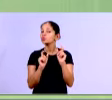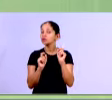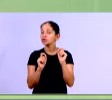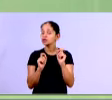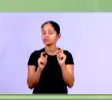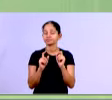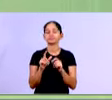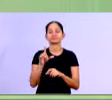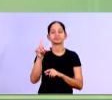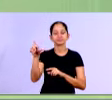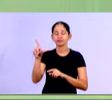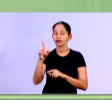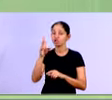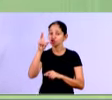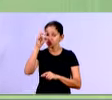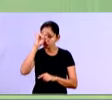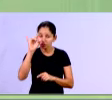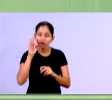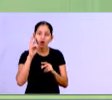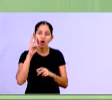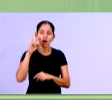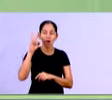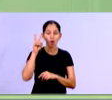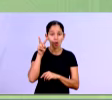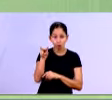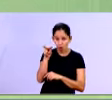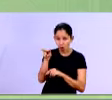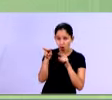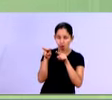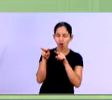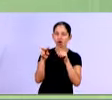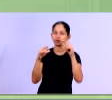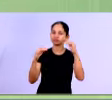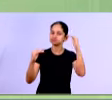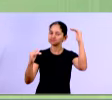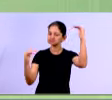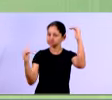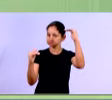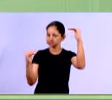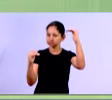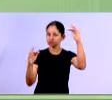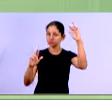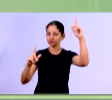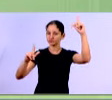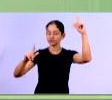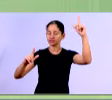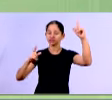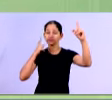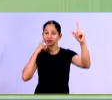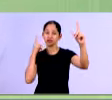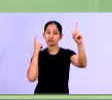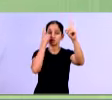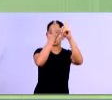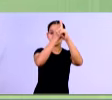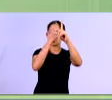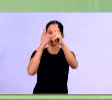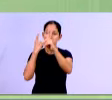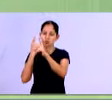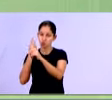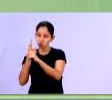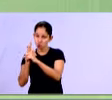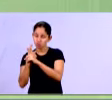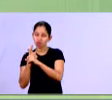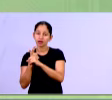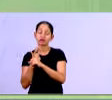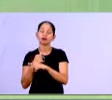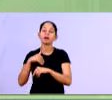Eu escolhi as duas datas, a gente observa as duas datas no nossa tabela, ok? No caso, uma data, a